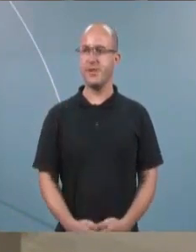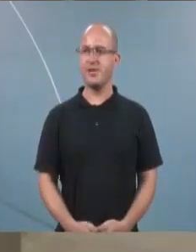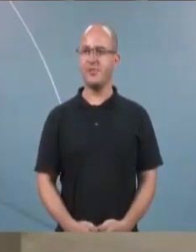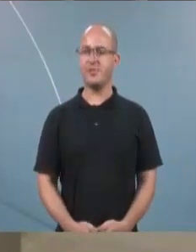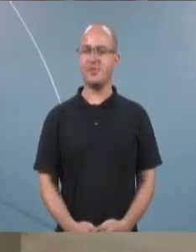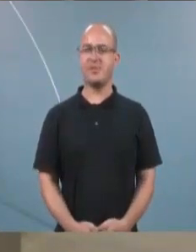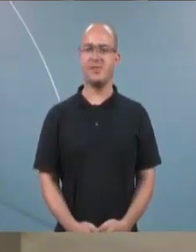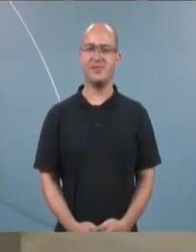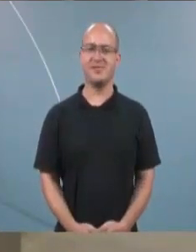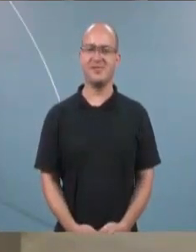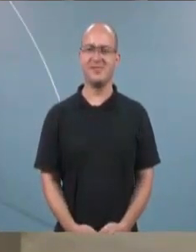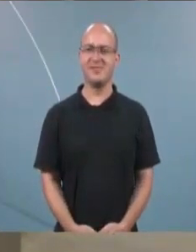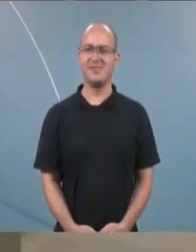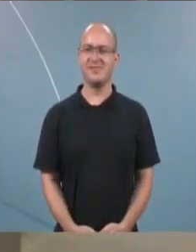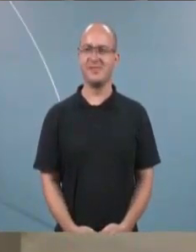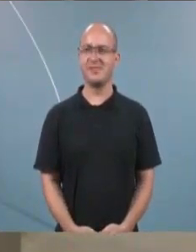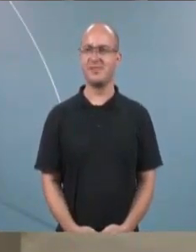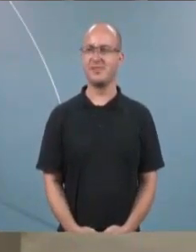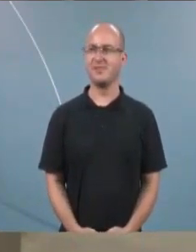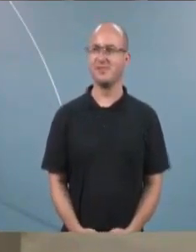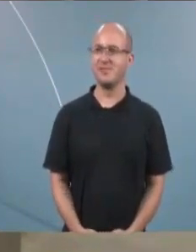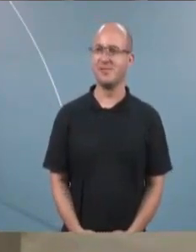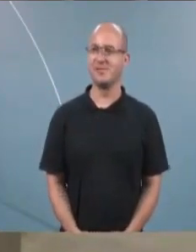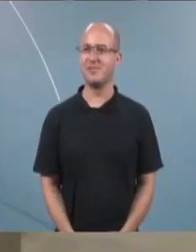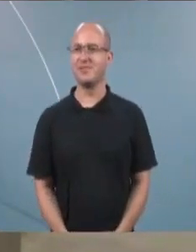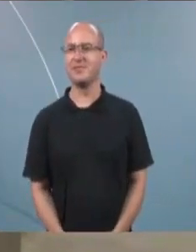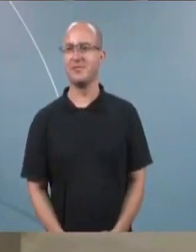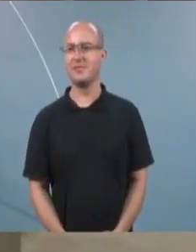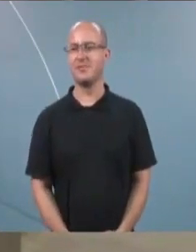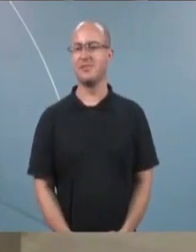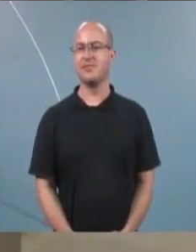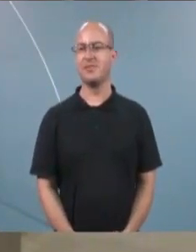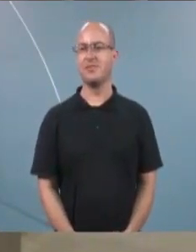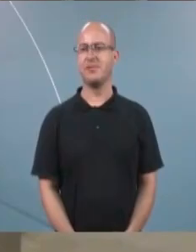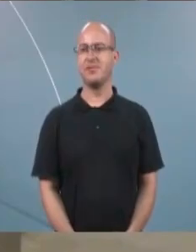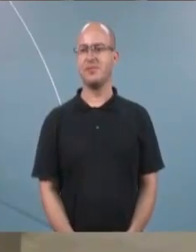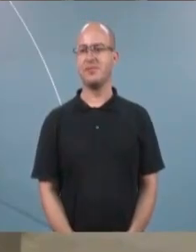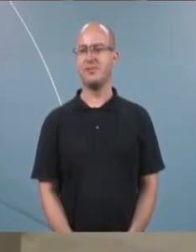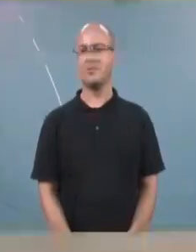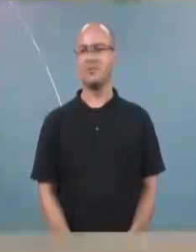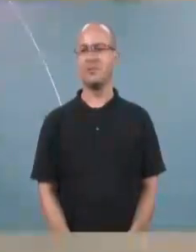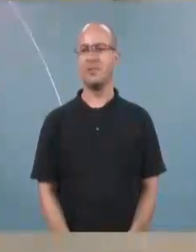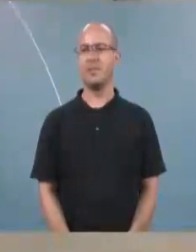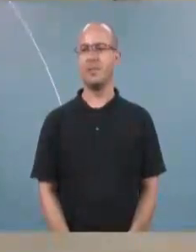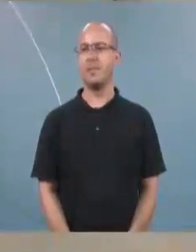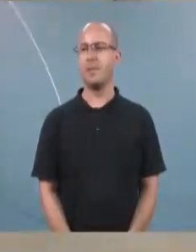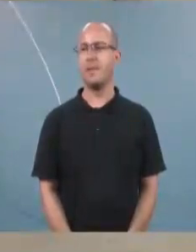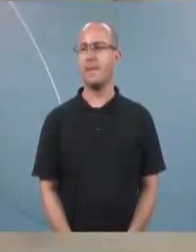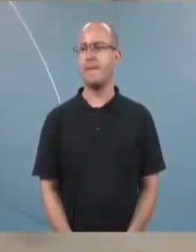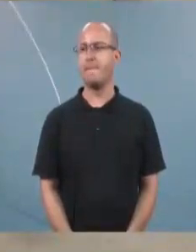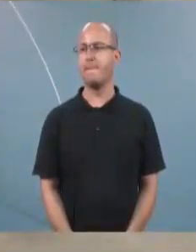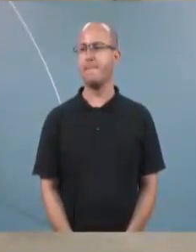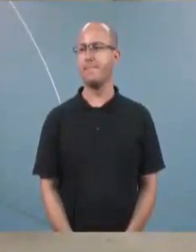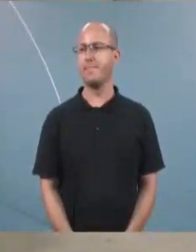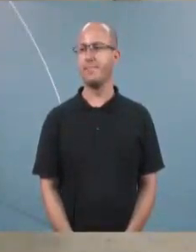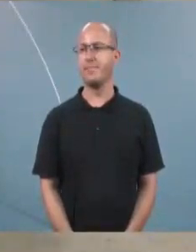mão 1 2 3 4 5 6 7 8 9 10 11